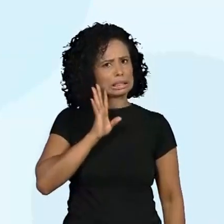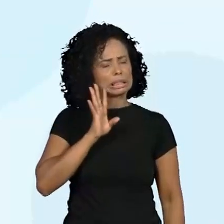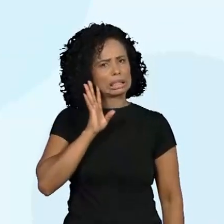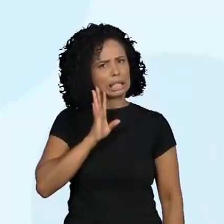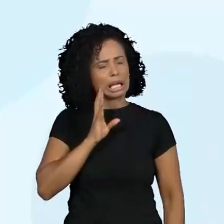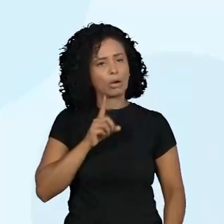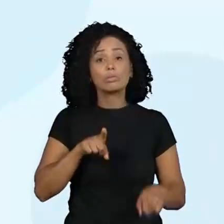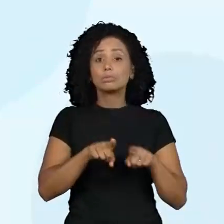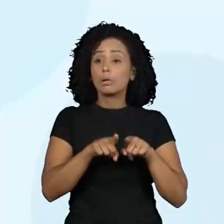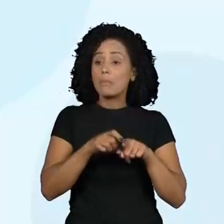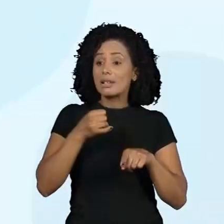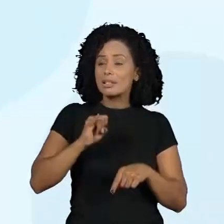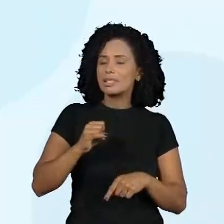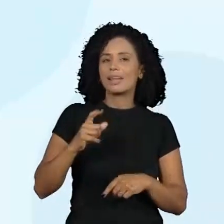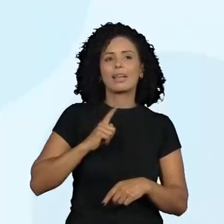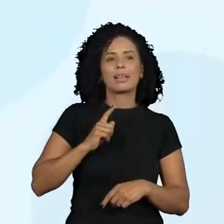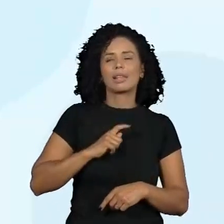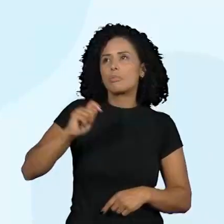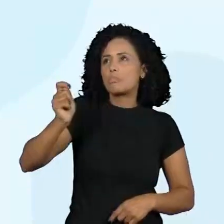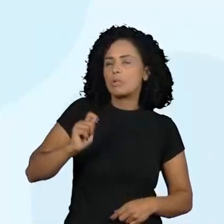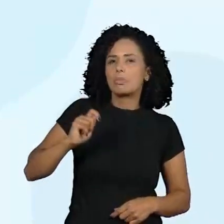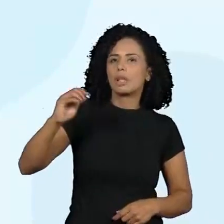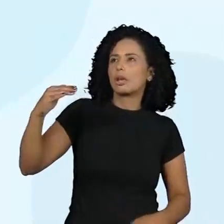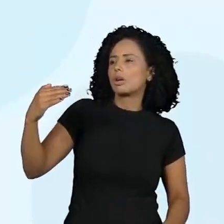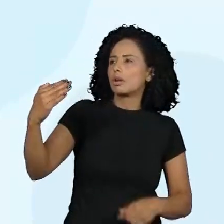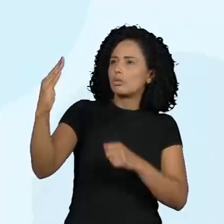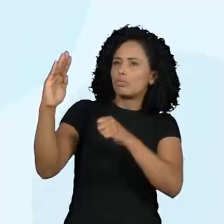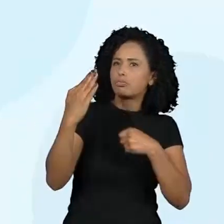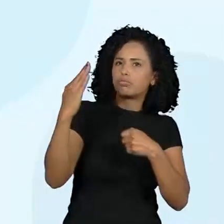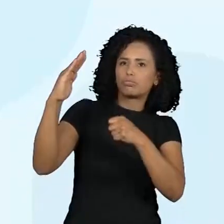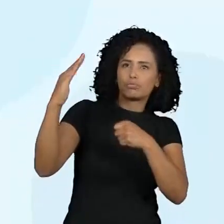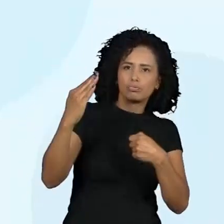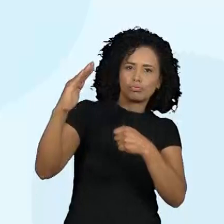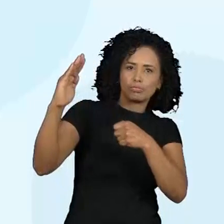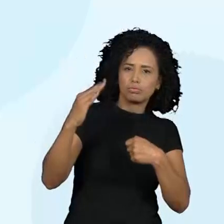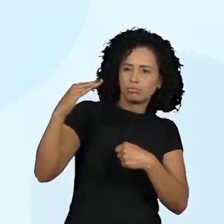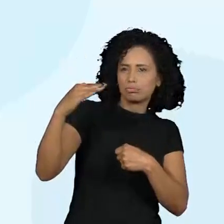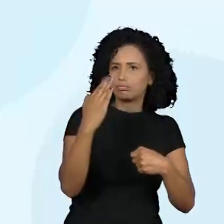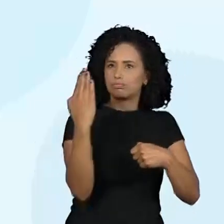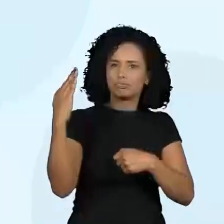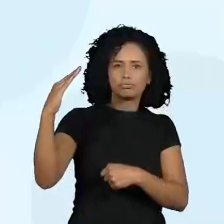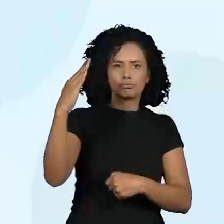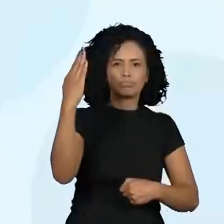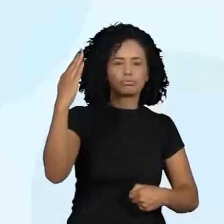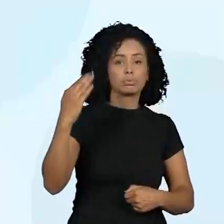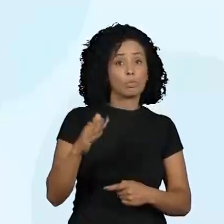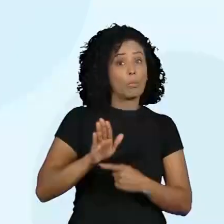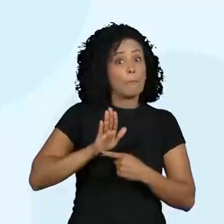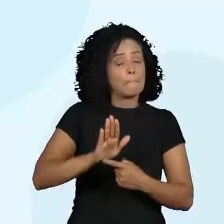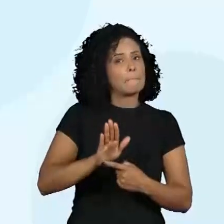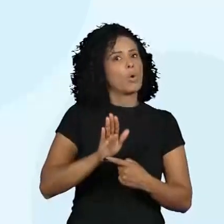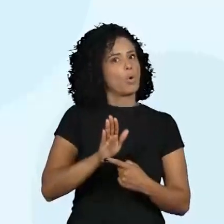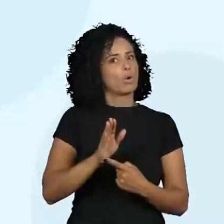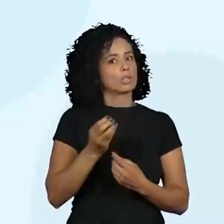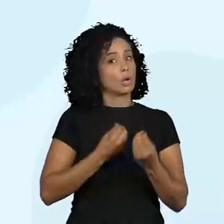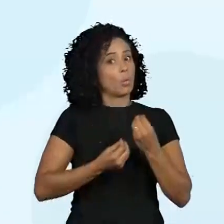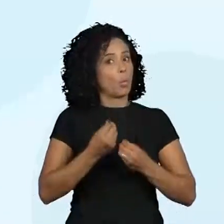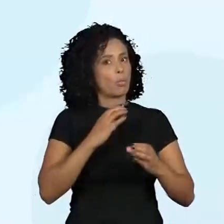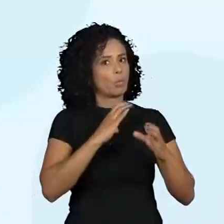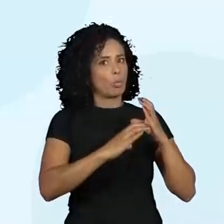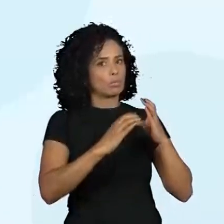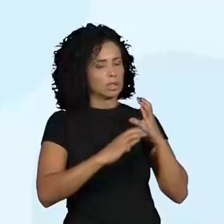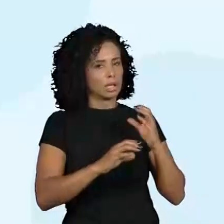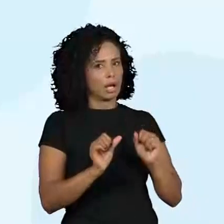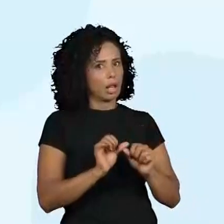dos movimentos que eram feitos ali, não é? Isso mesmo. Olha, tudo isso descobrimos através desse primeiro parágrafo. E